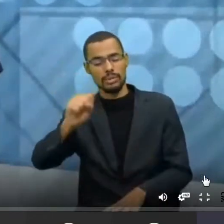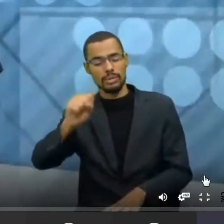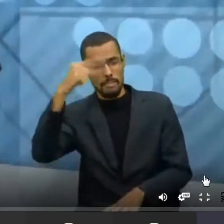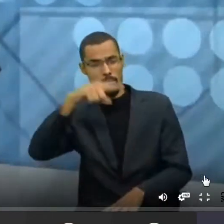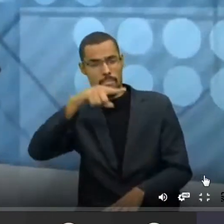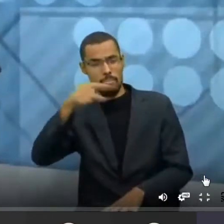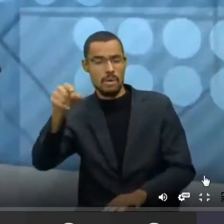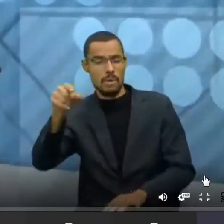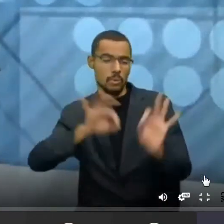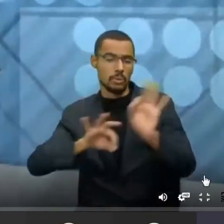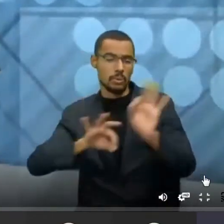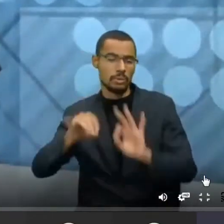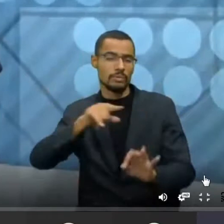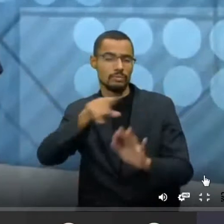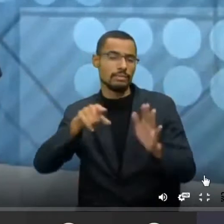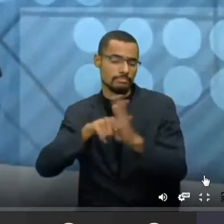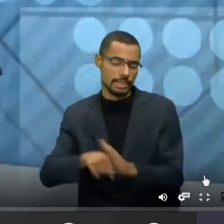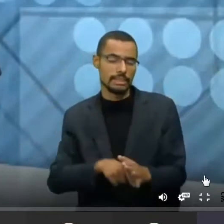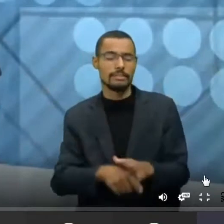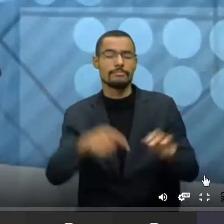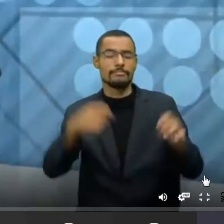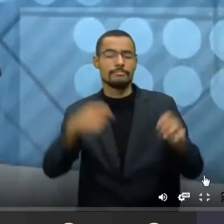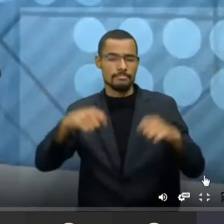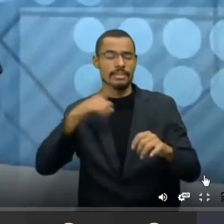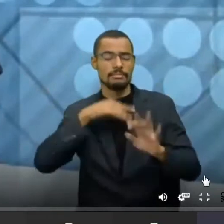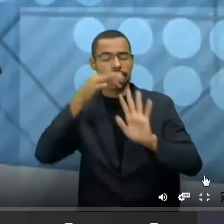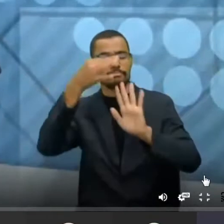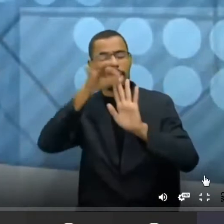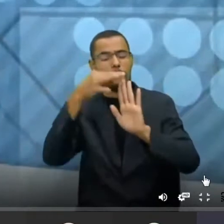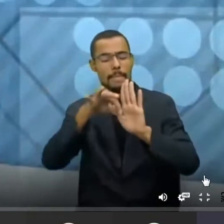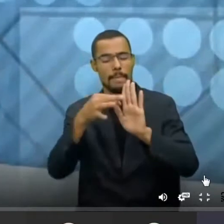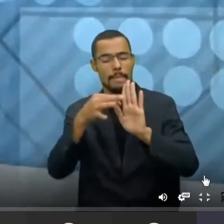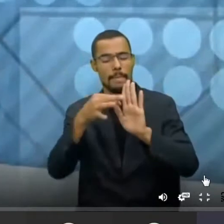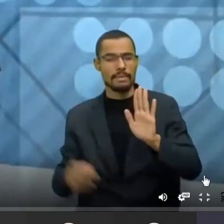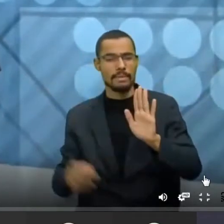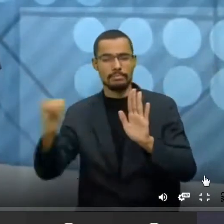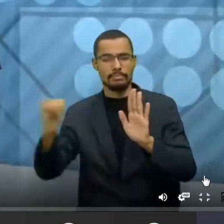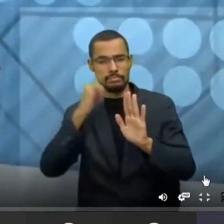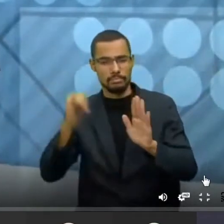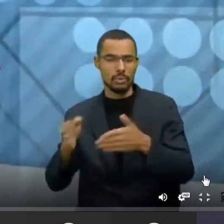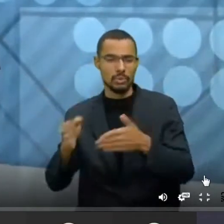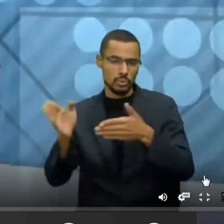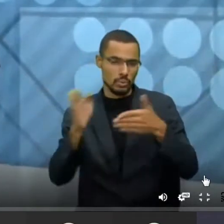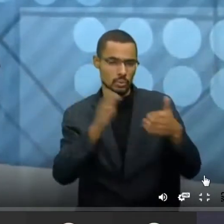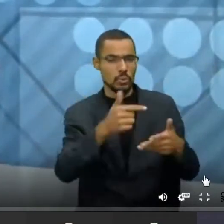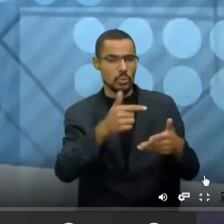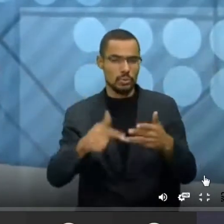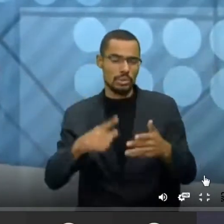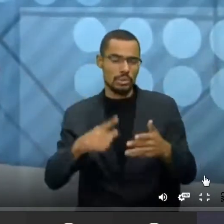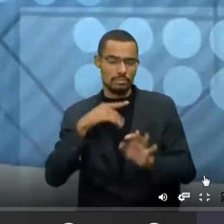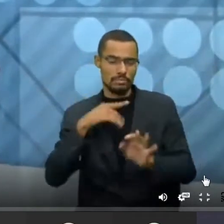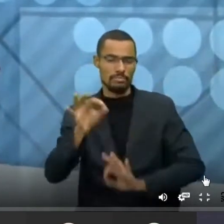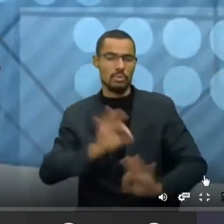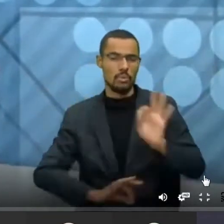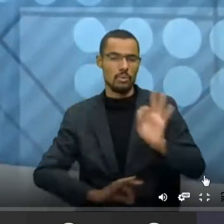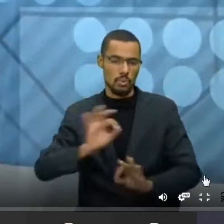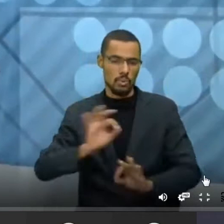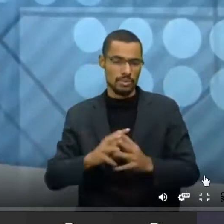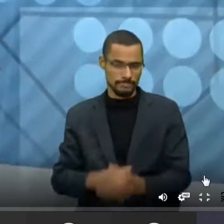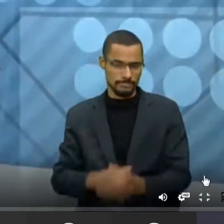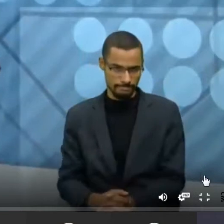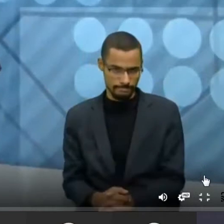vocês devem observar e vão esquematizar, além das demais estruturas que constituem, então,